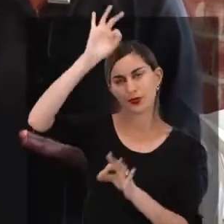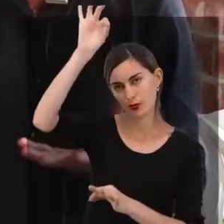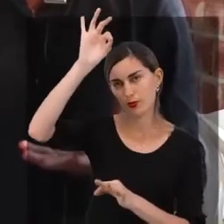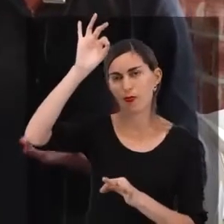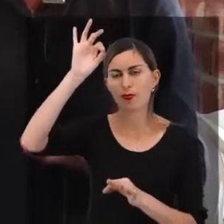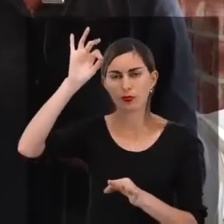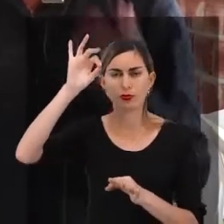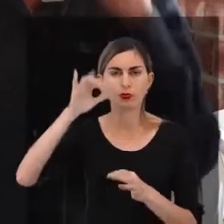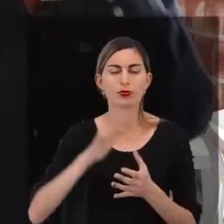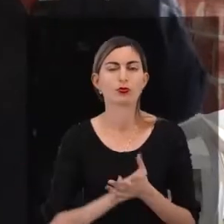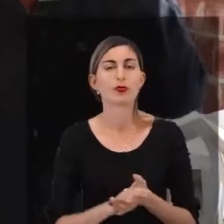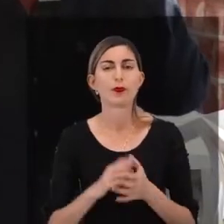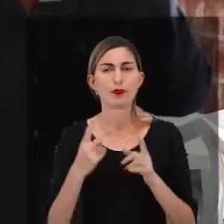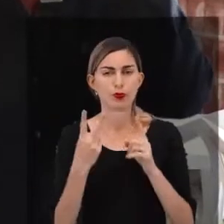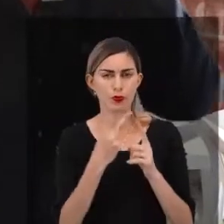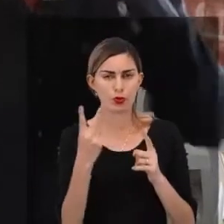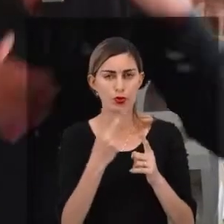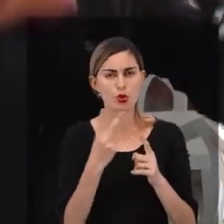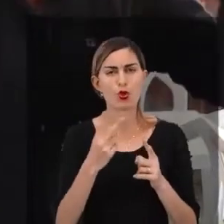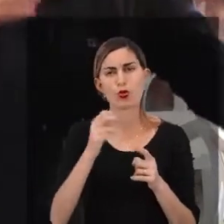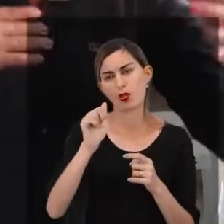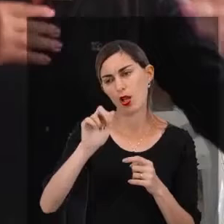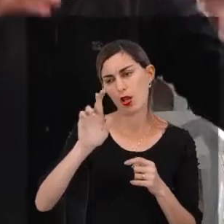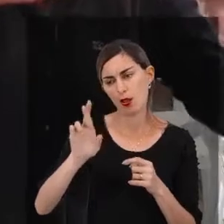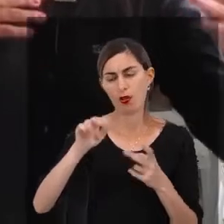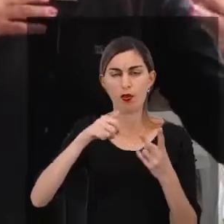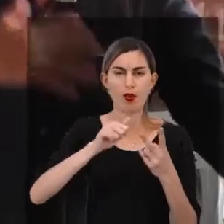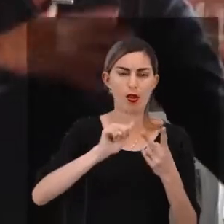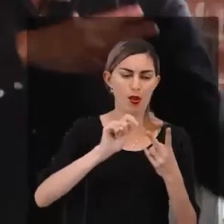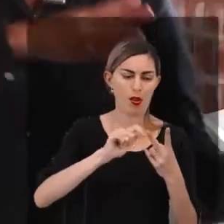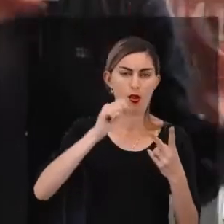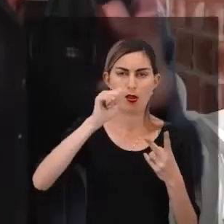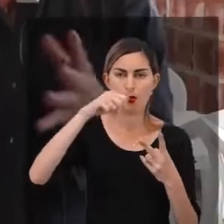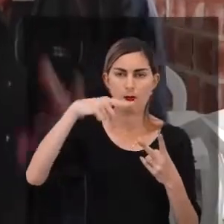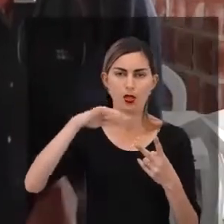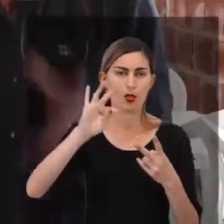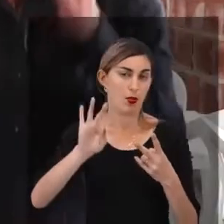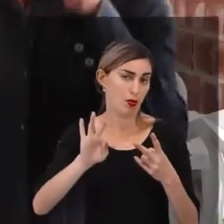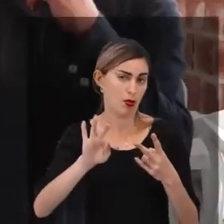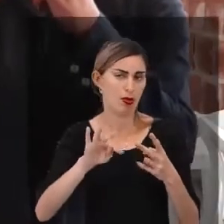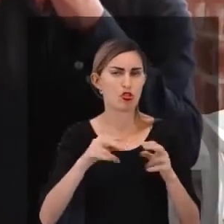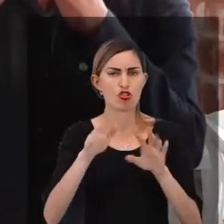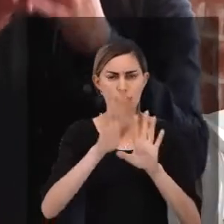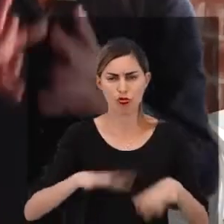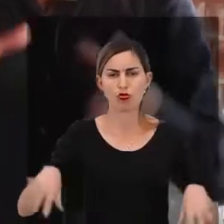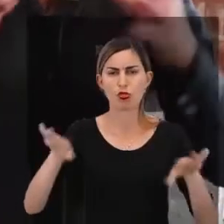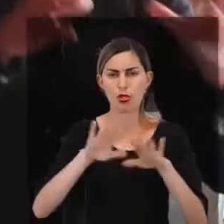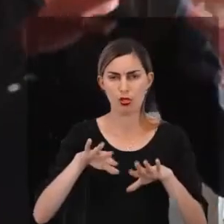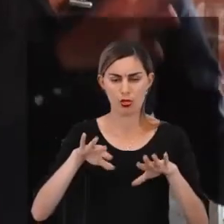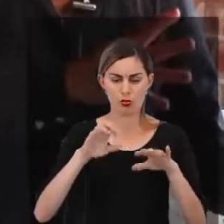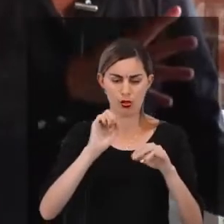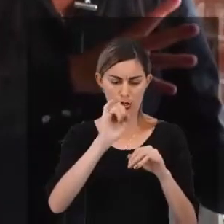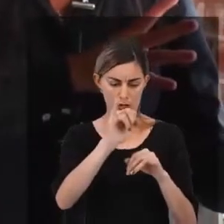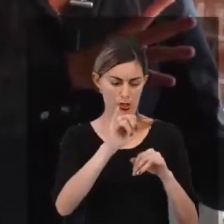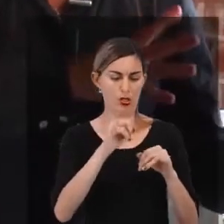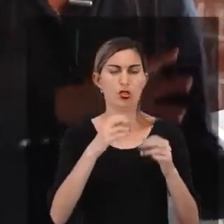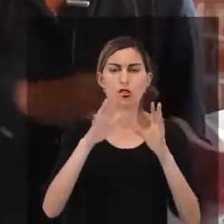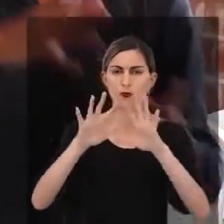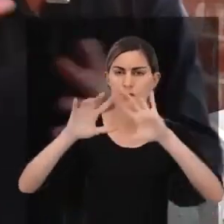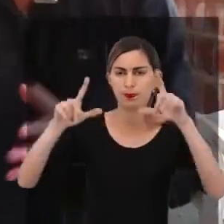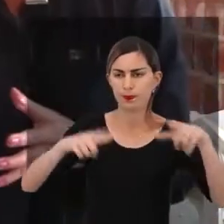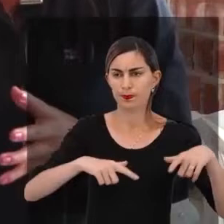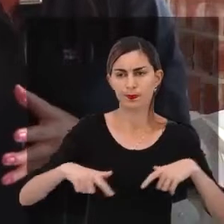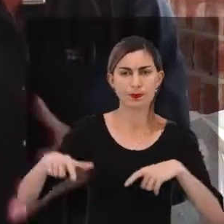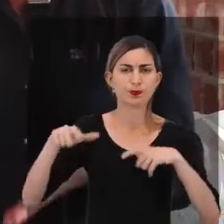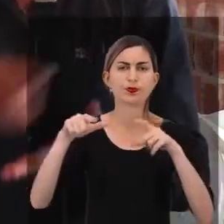altura para operar nesse serviço. Então, é uma AR e uma PT geral para aquele serviço. Se for um serviço esporádico,